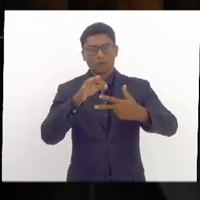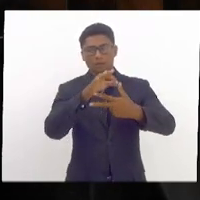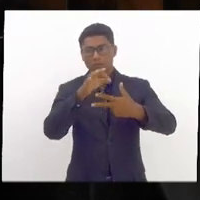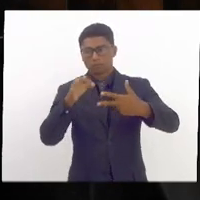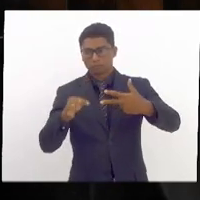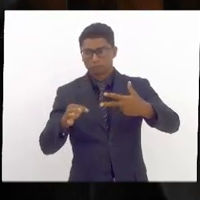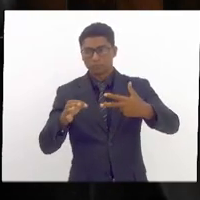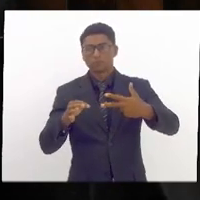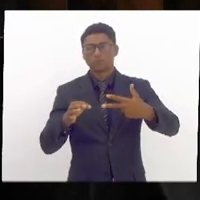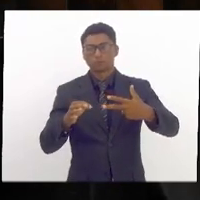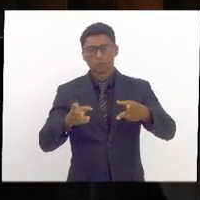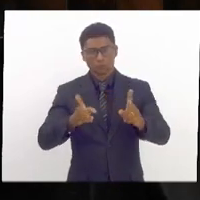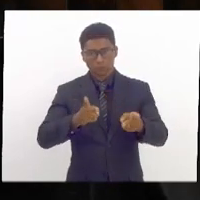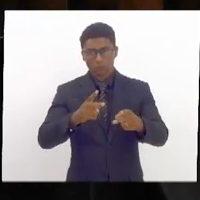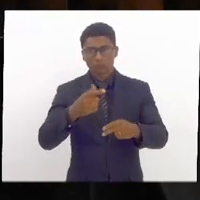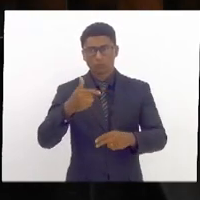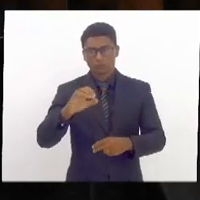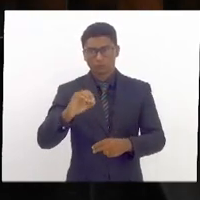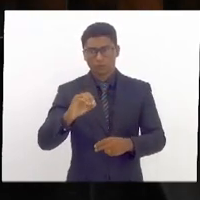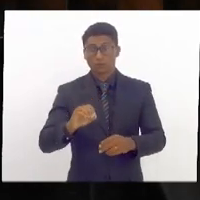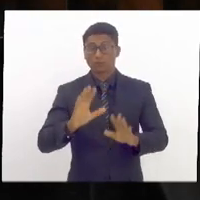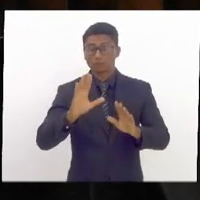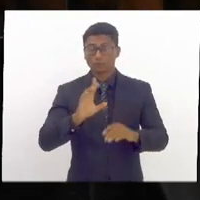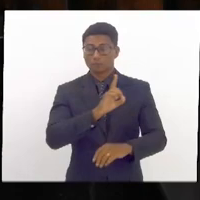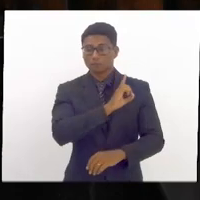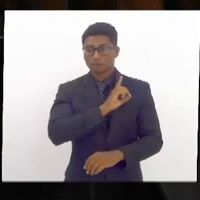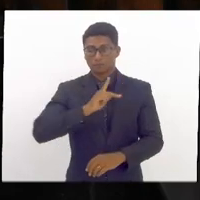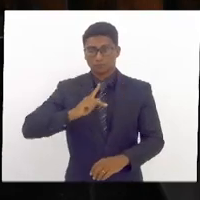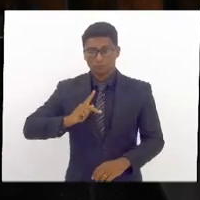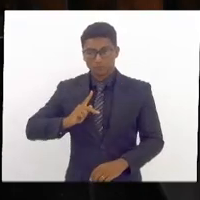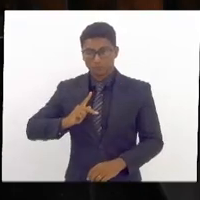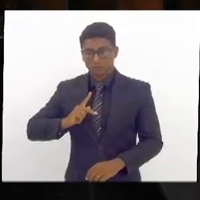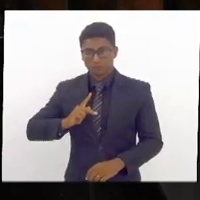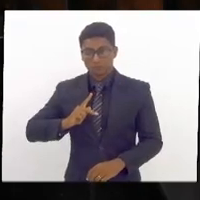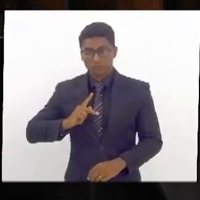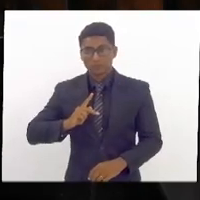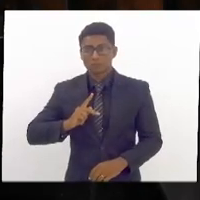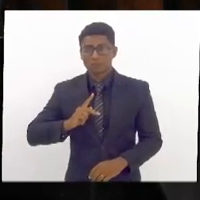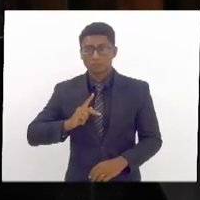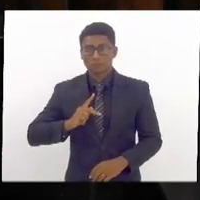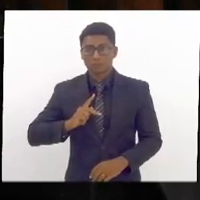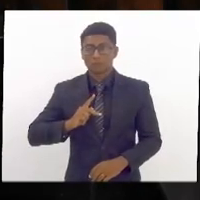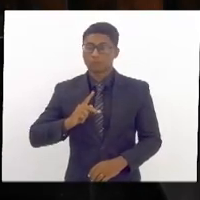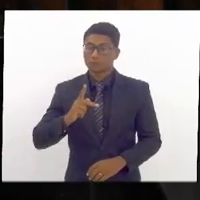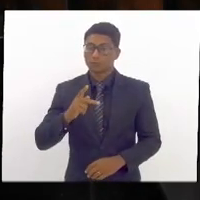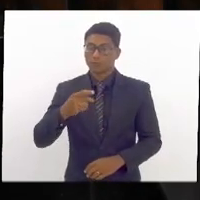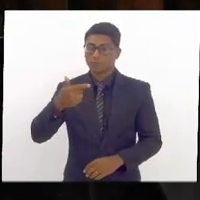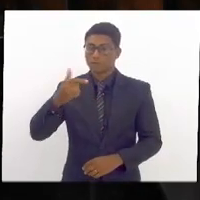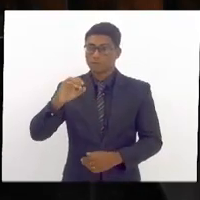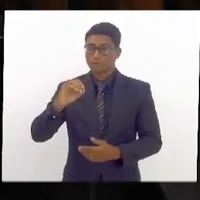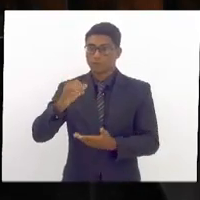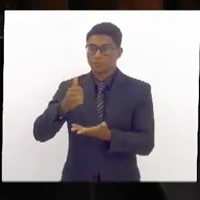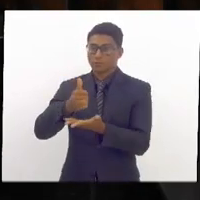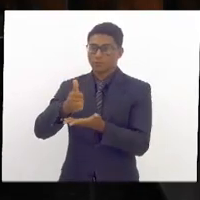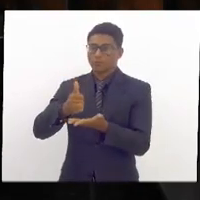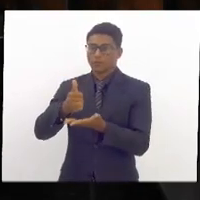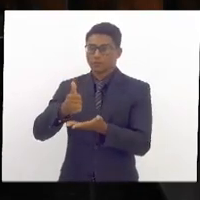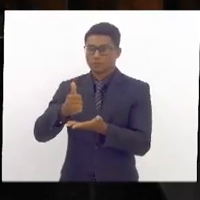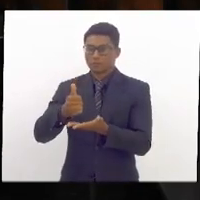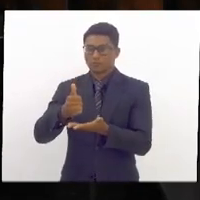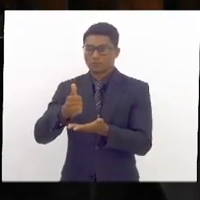com 20, só a defensoria é que passou a ser, no mínimo,